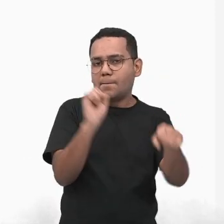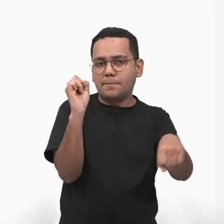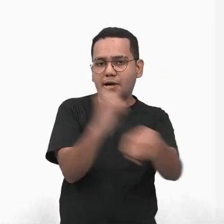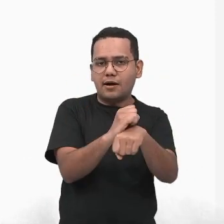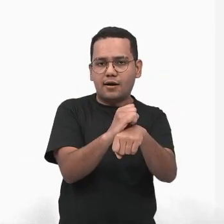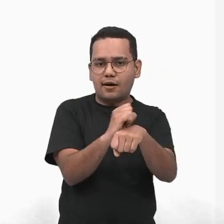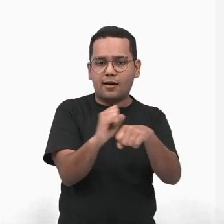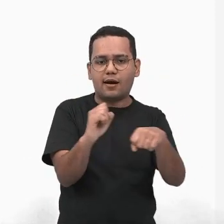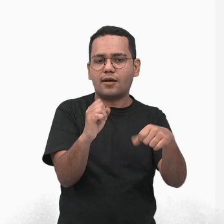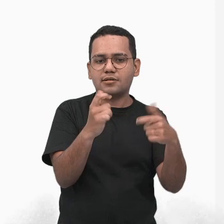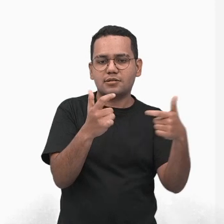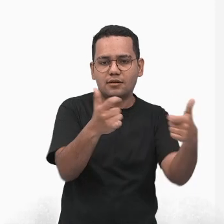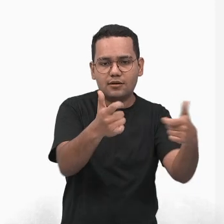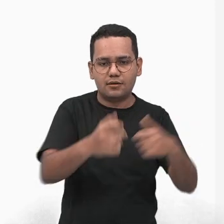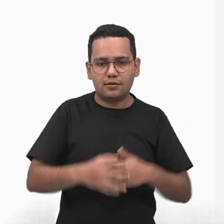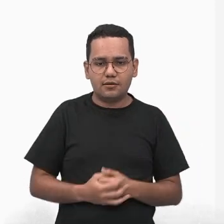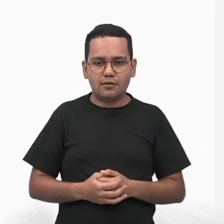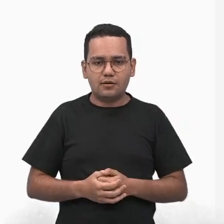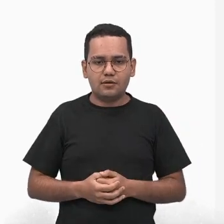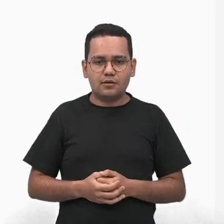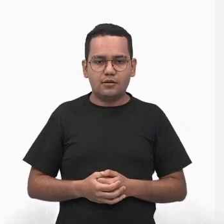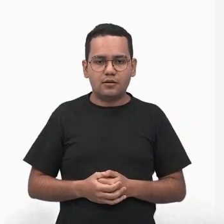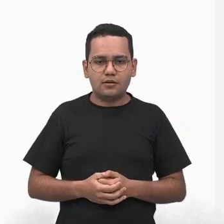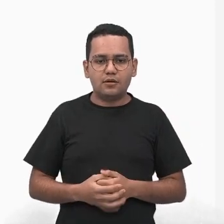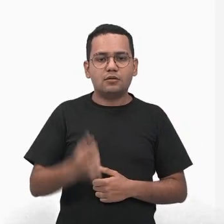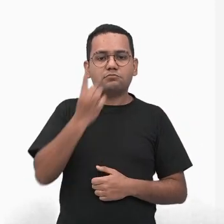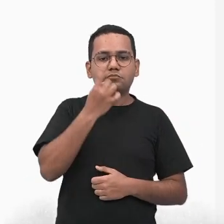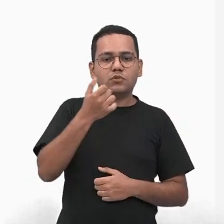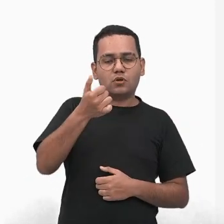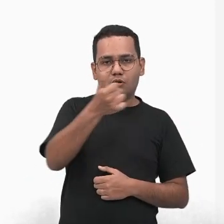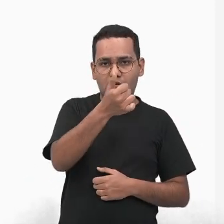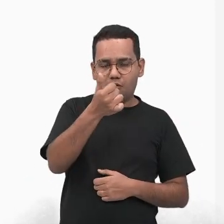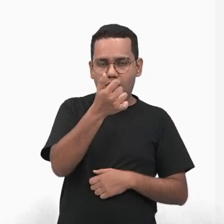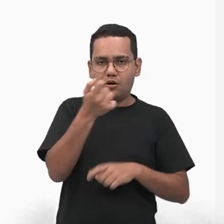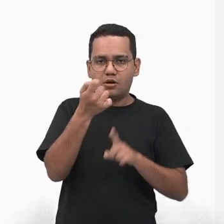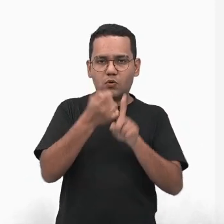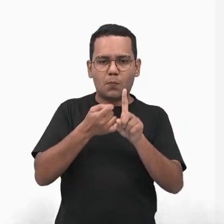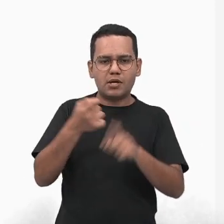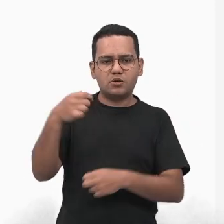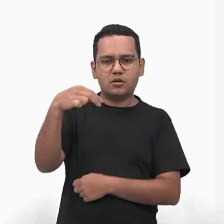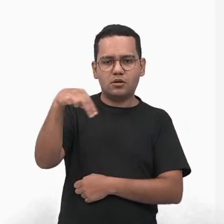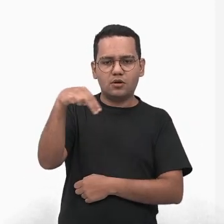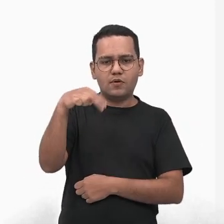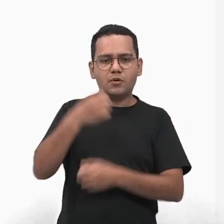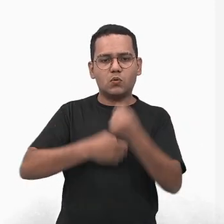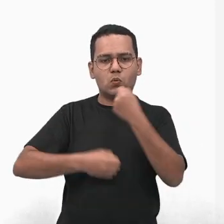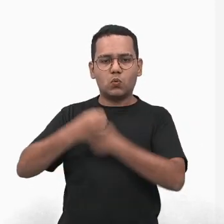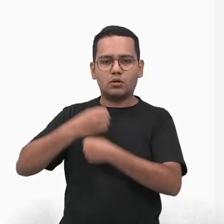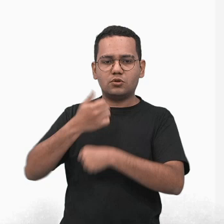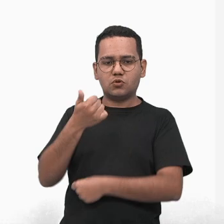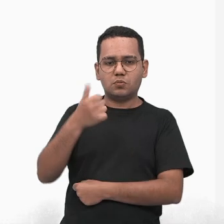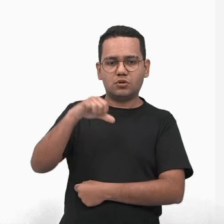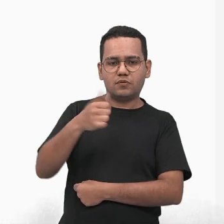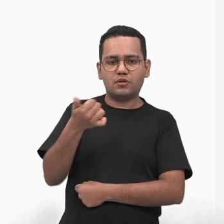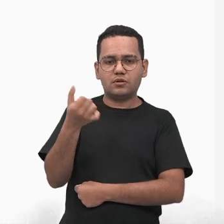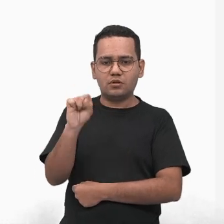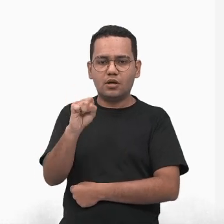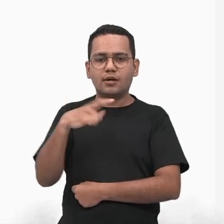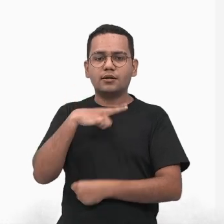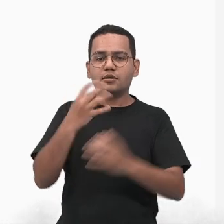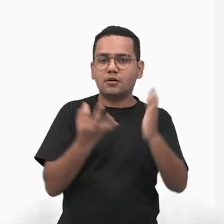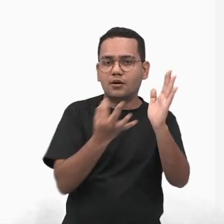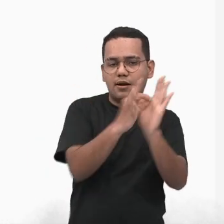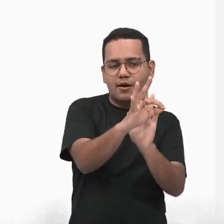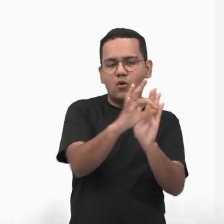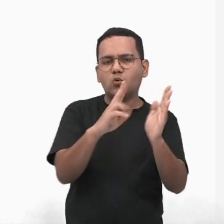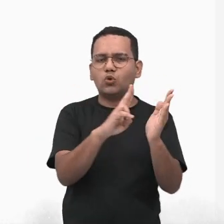no dia 11 de novembro de 1918, a Alemanha, no caso, assina o armistício, que nada mais é